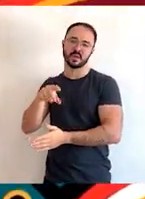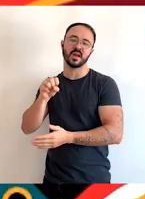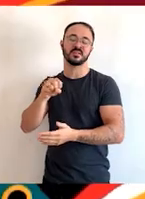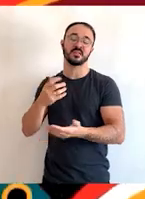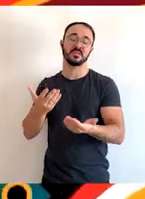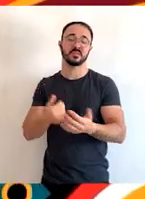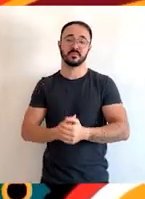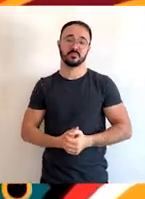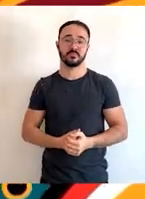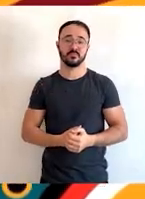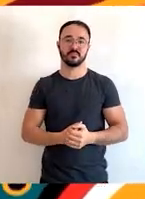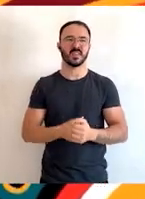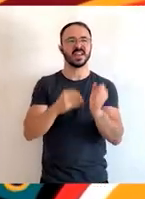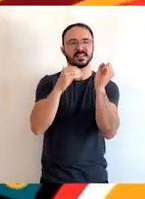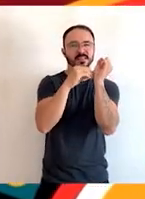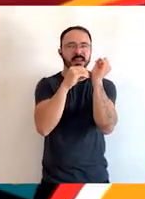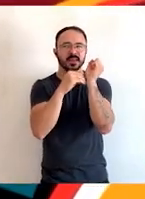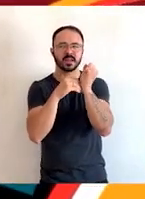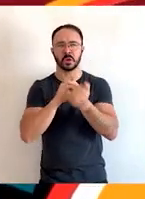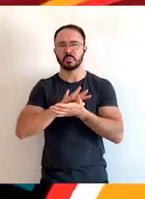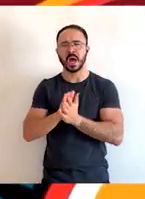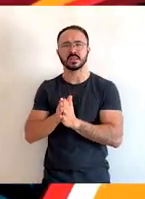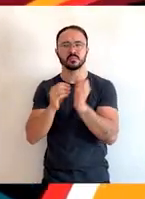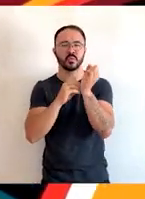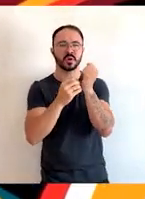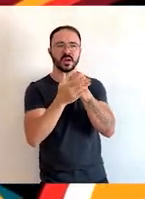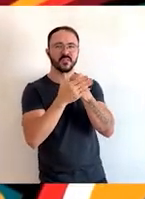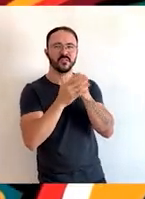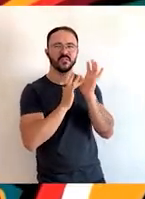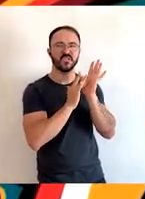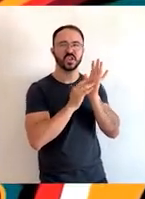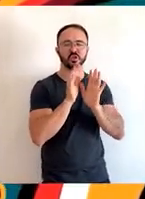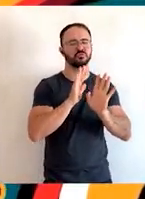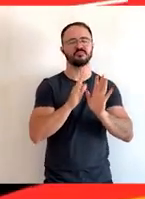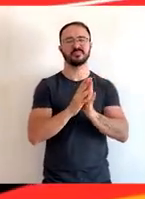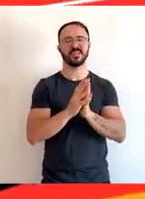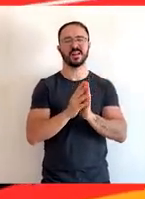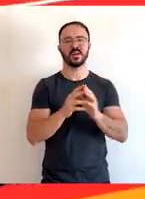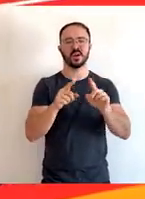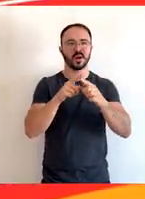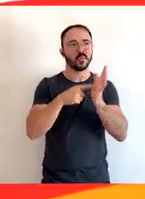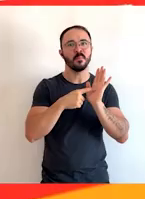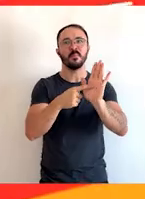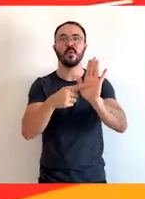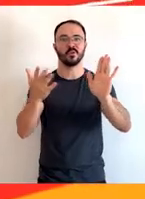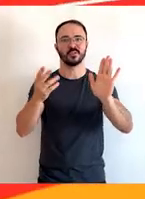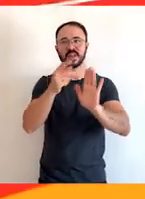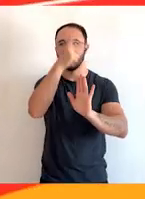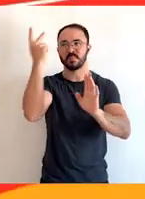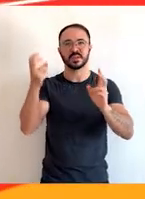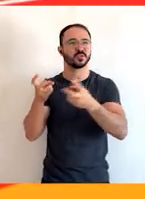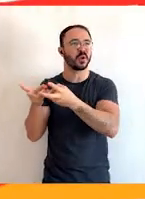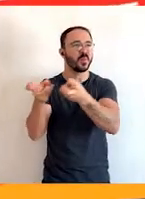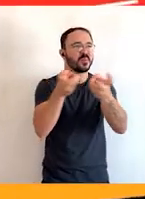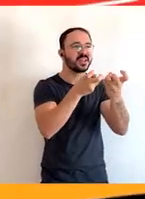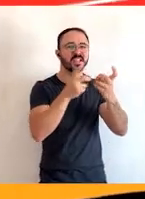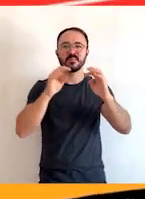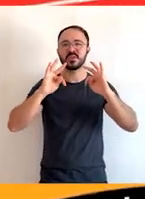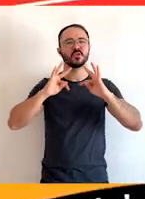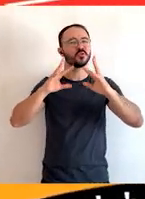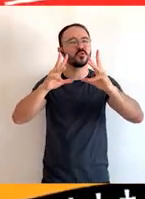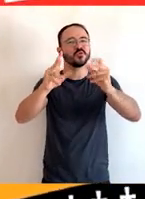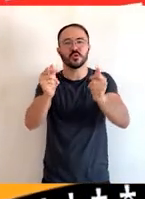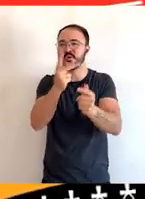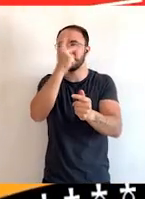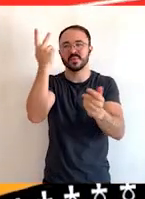estão aí escancaradas. Nem são veladas, são escancaradas mesmo. As pessoas, né, de pele negra sofrem dia após